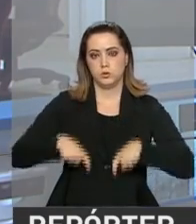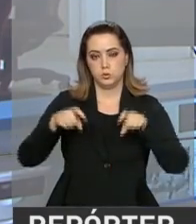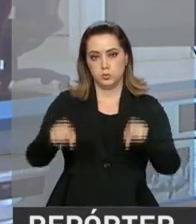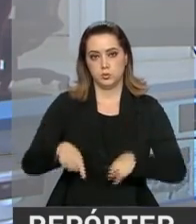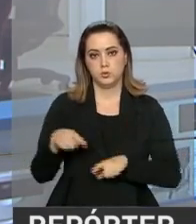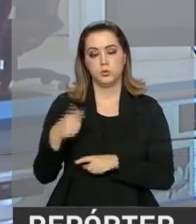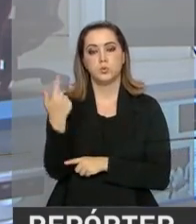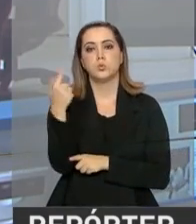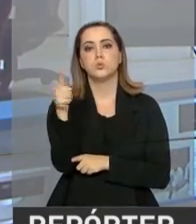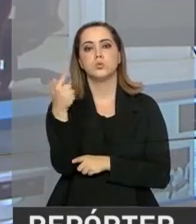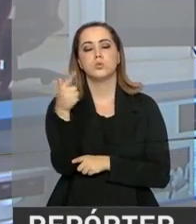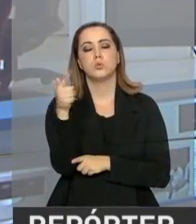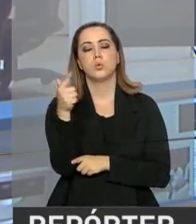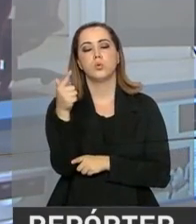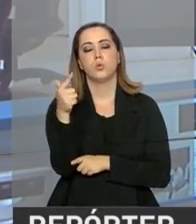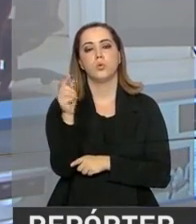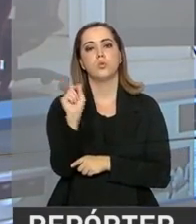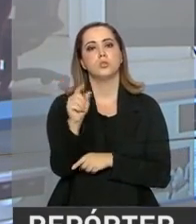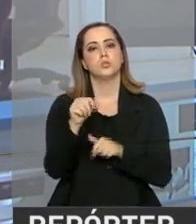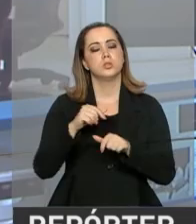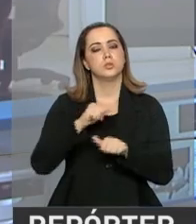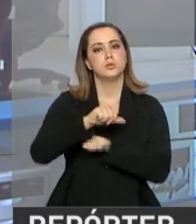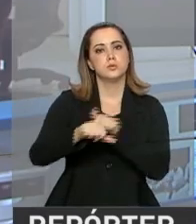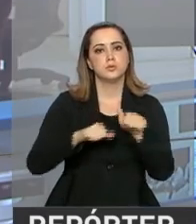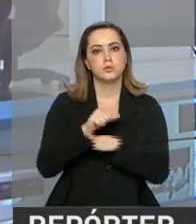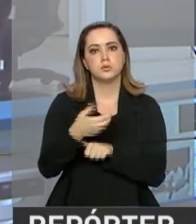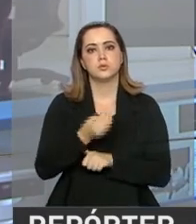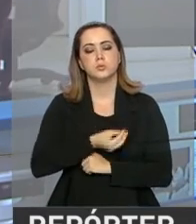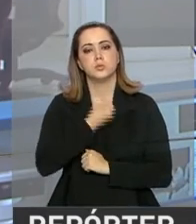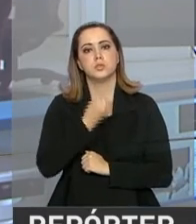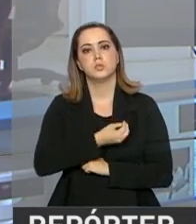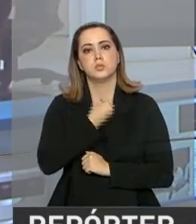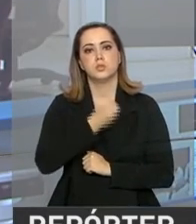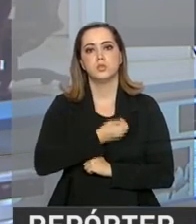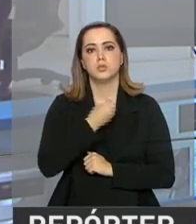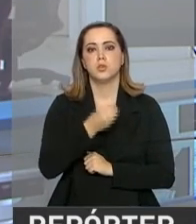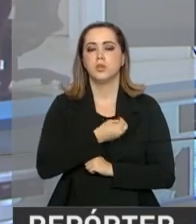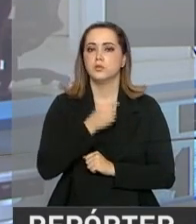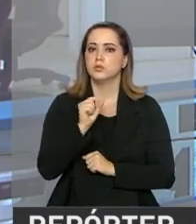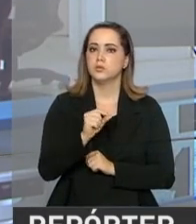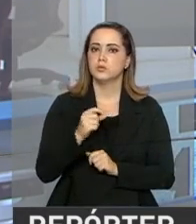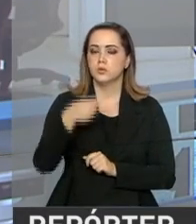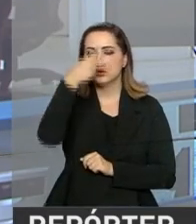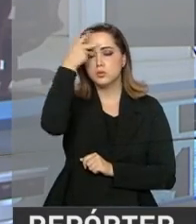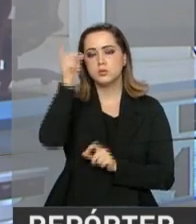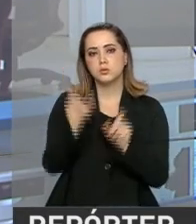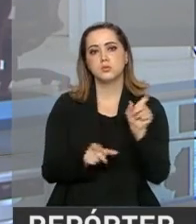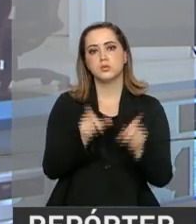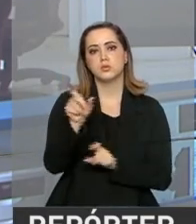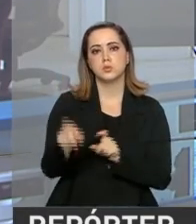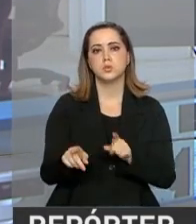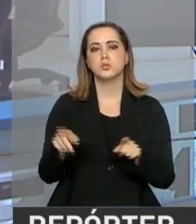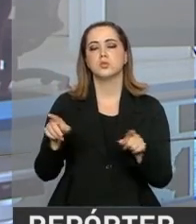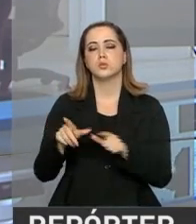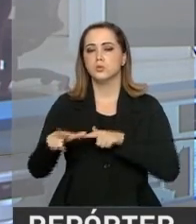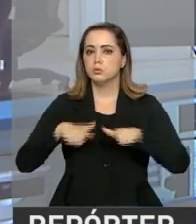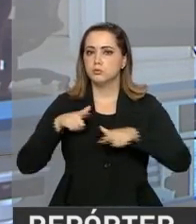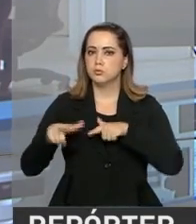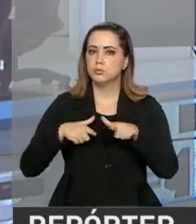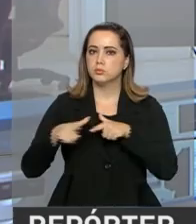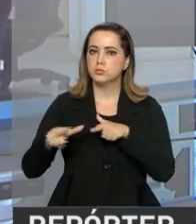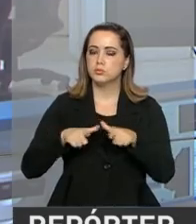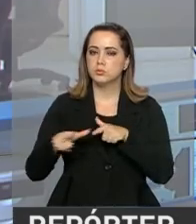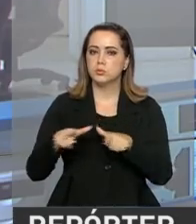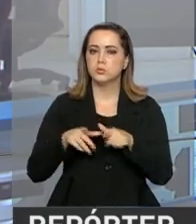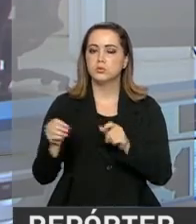está mudando a vida dos agricultores. Na sede, que foi cedida pelo INCRA, o trabalho é artesanal e o forte, a fabricação